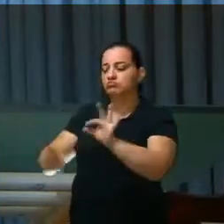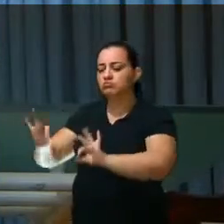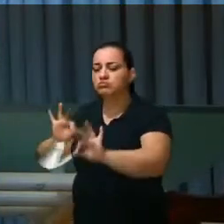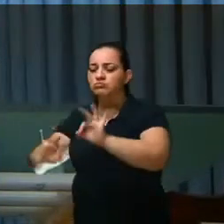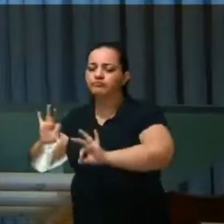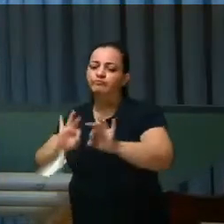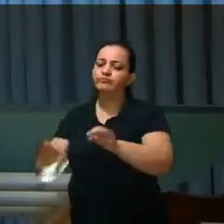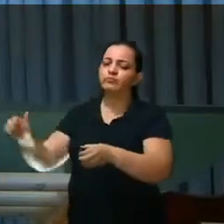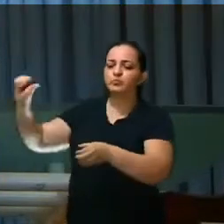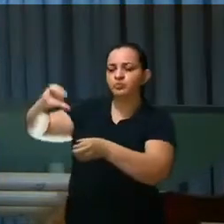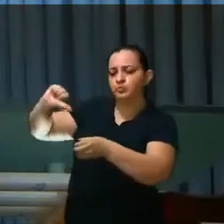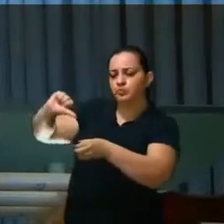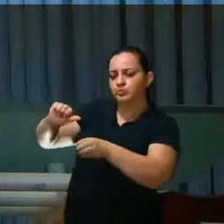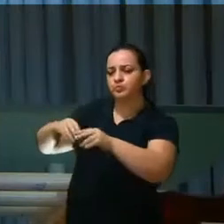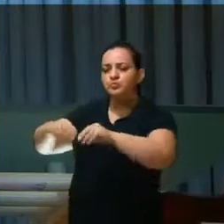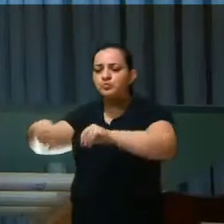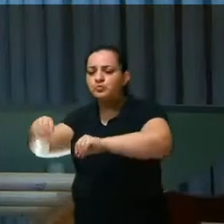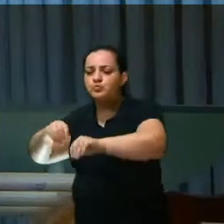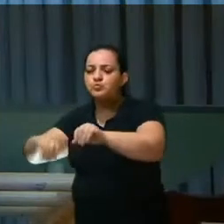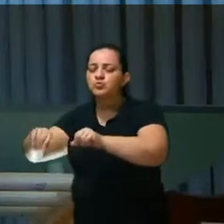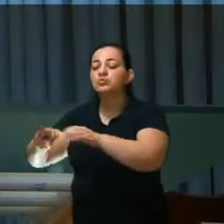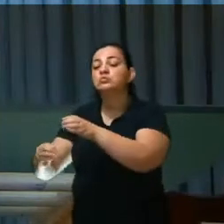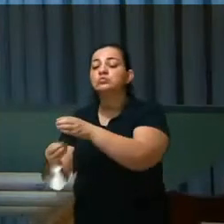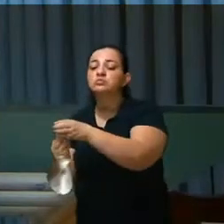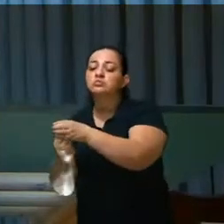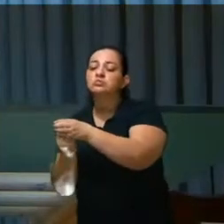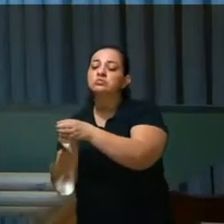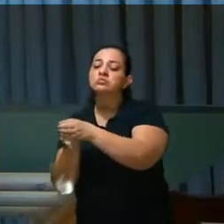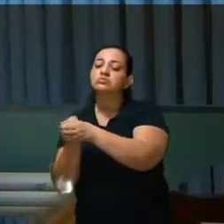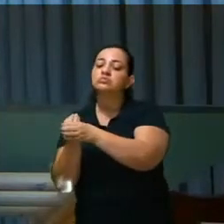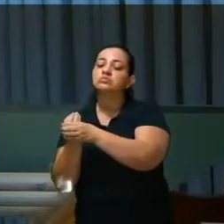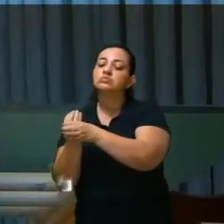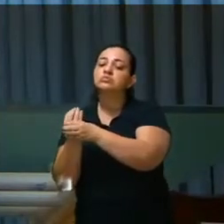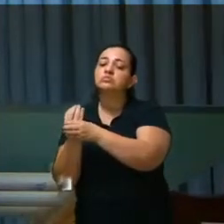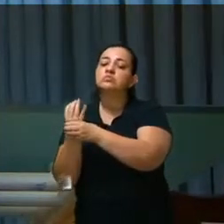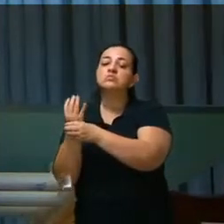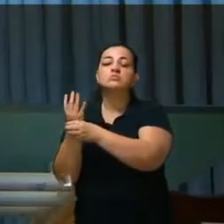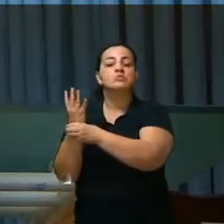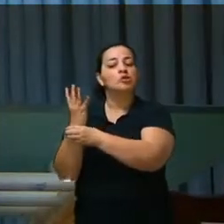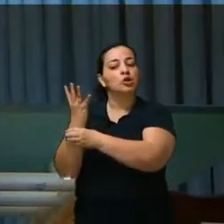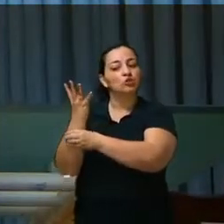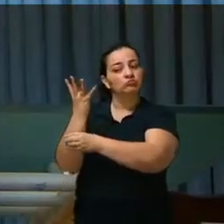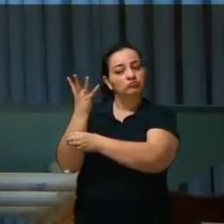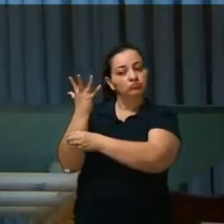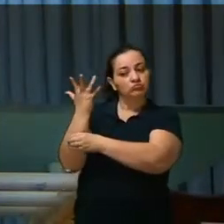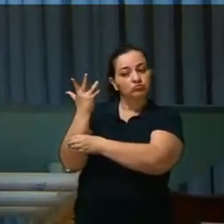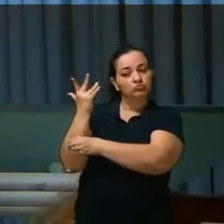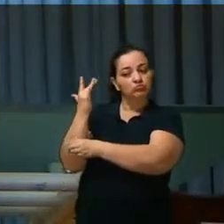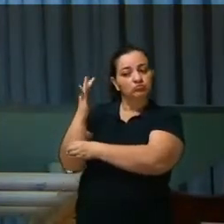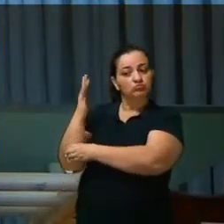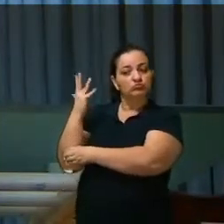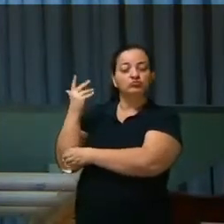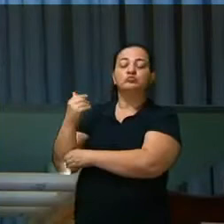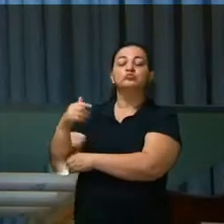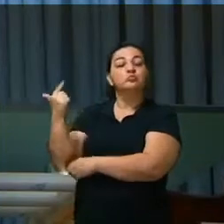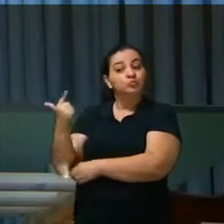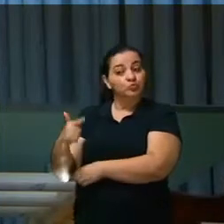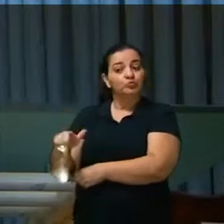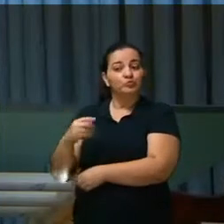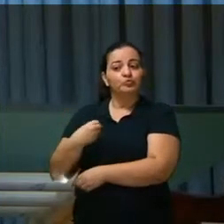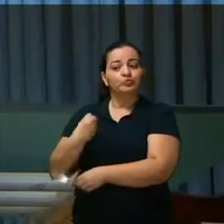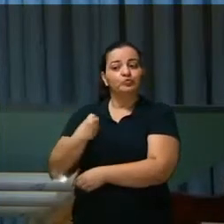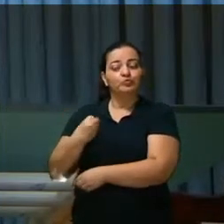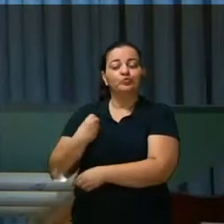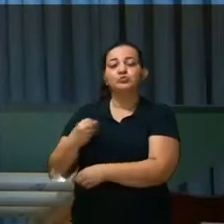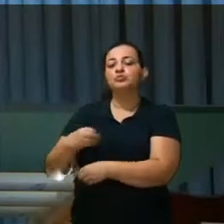pega joga um adubo e ela traz vida ela novamente